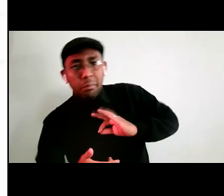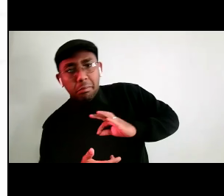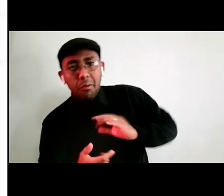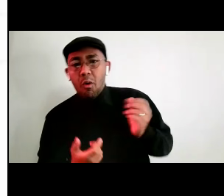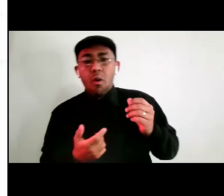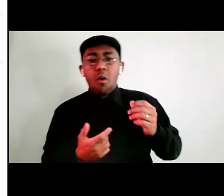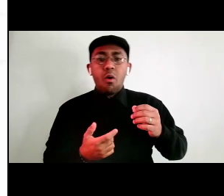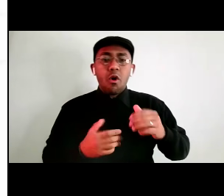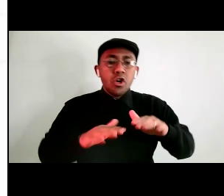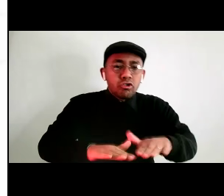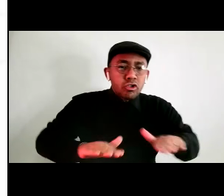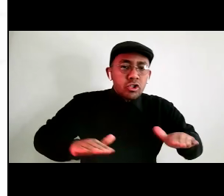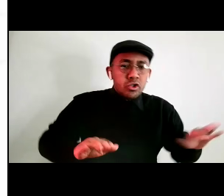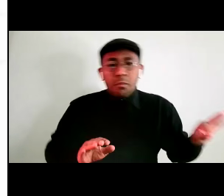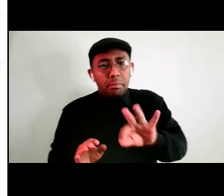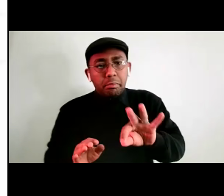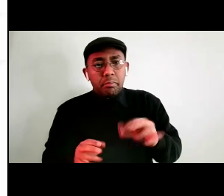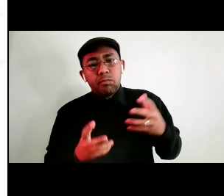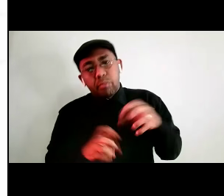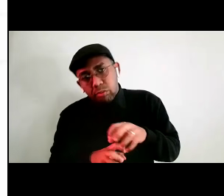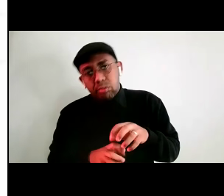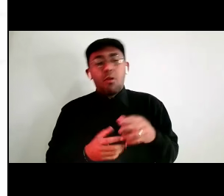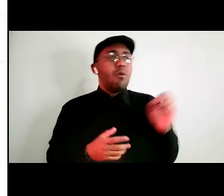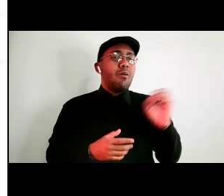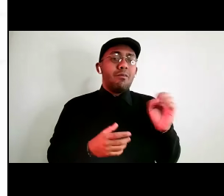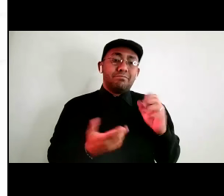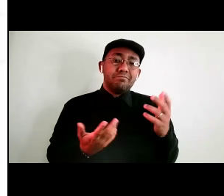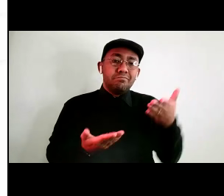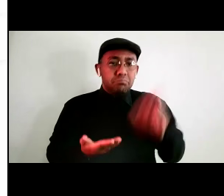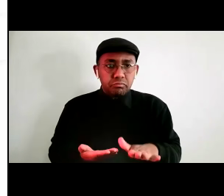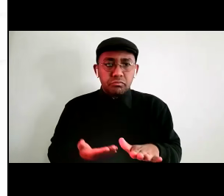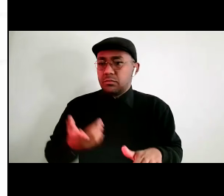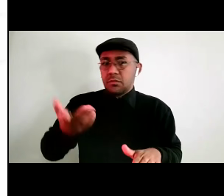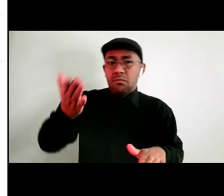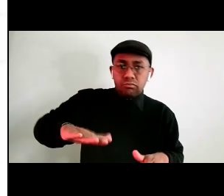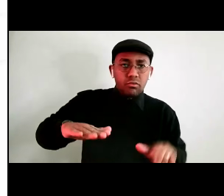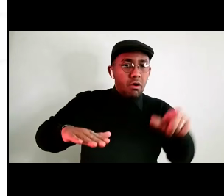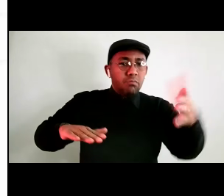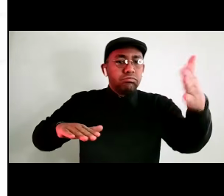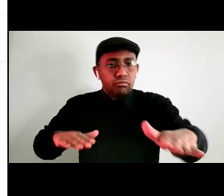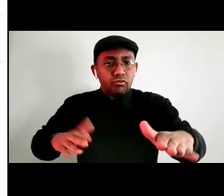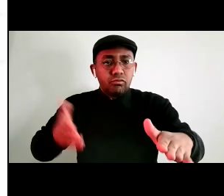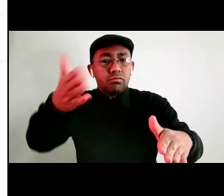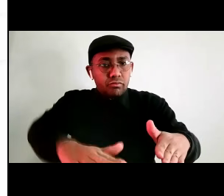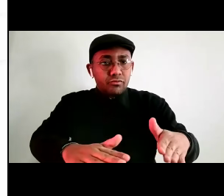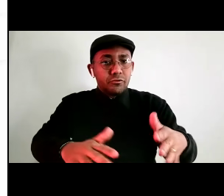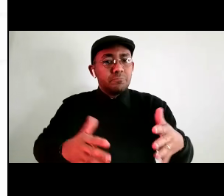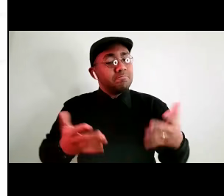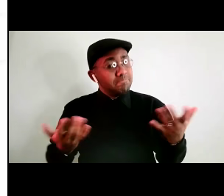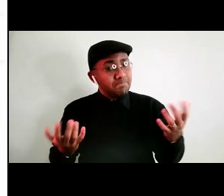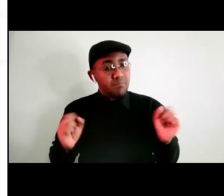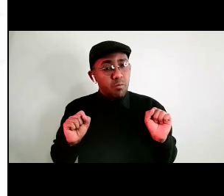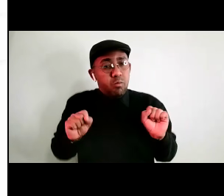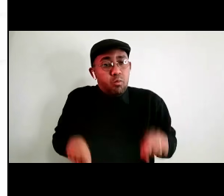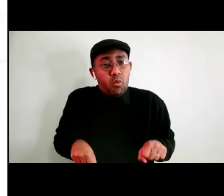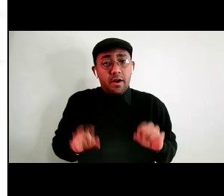imunocomprometidas ou crianças, e com ele aumentar a letalidade que está sendo